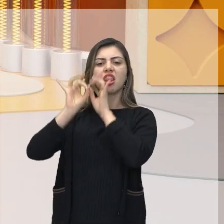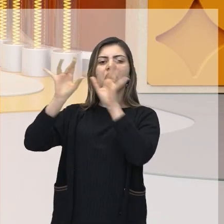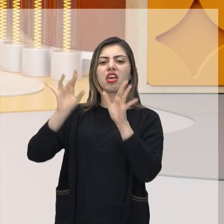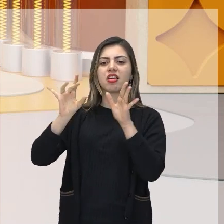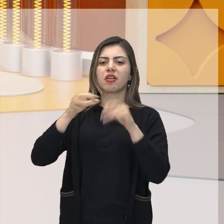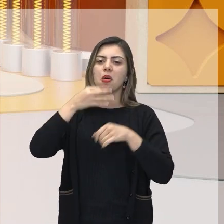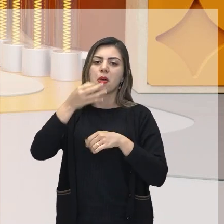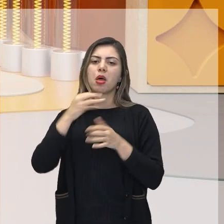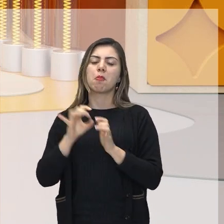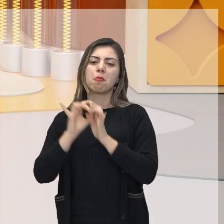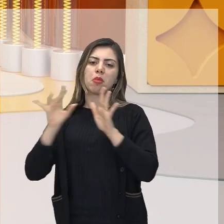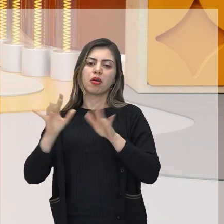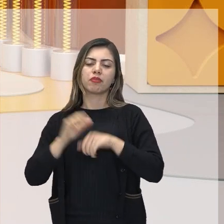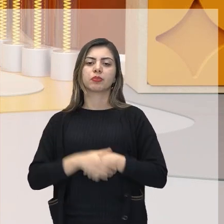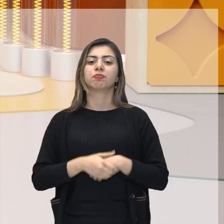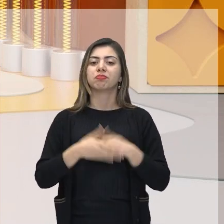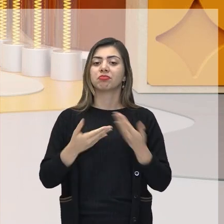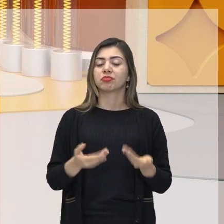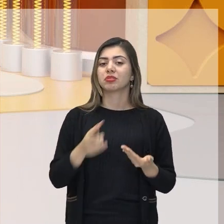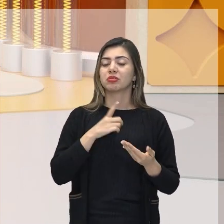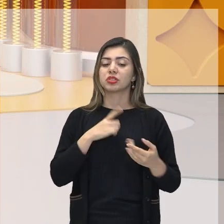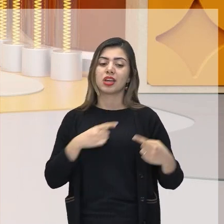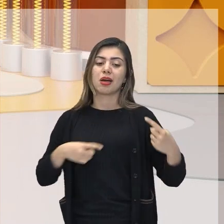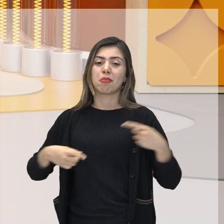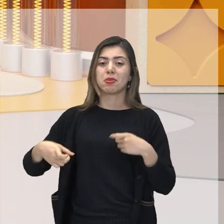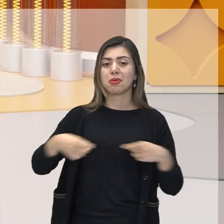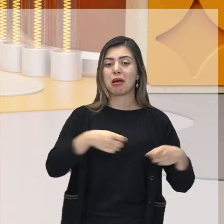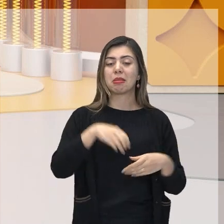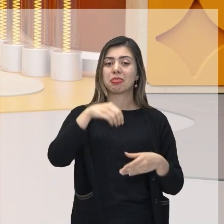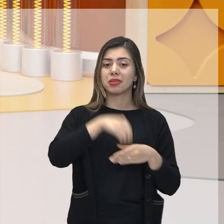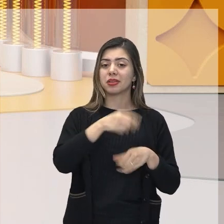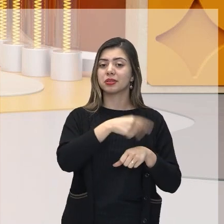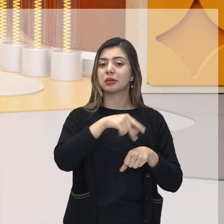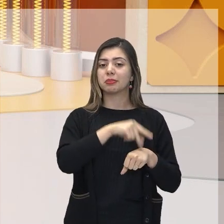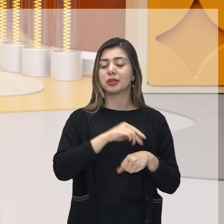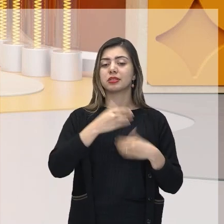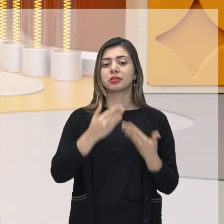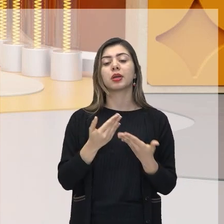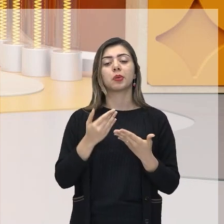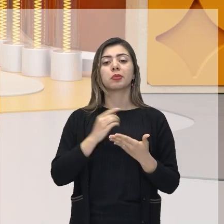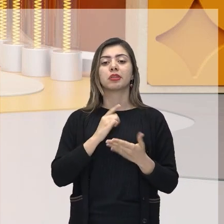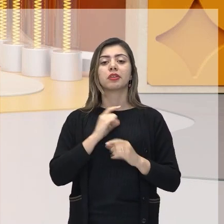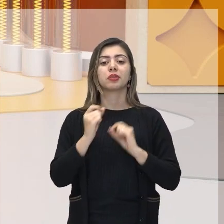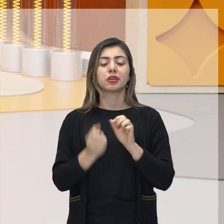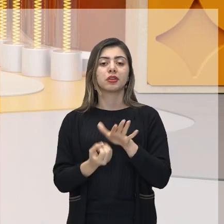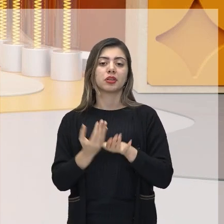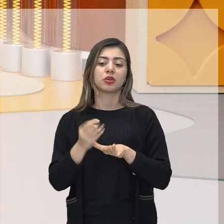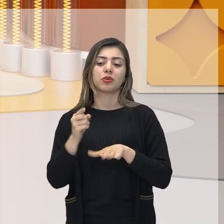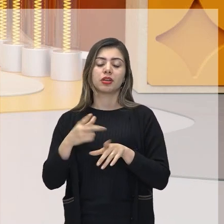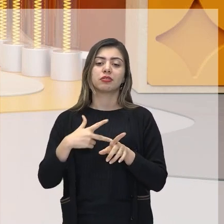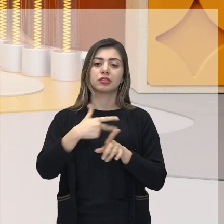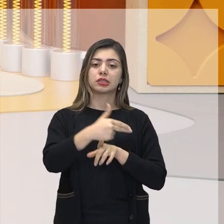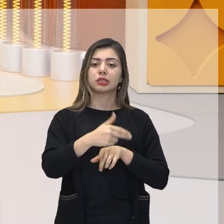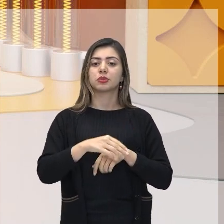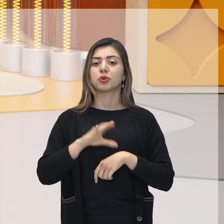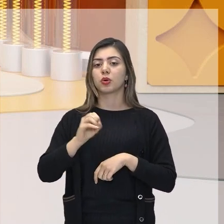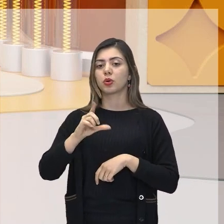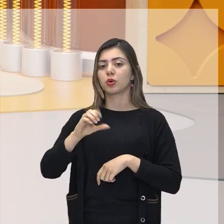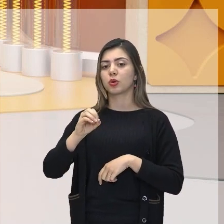existia basicamente essa guerra civil que culminou com a vitória dos colorados. Gente, isso